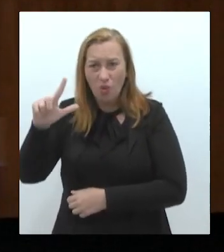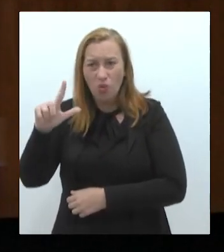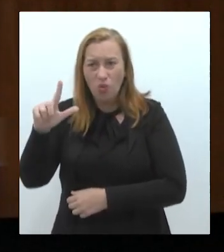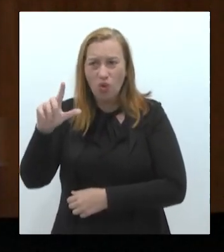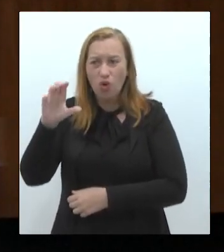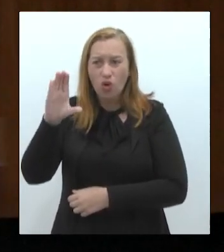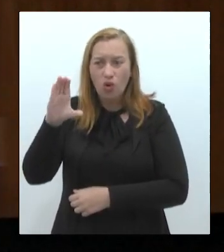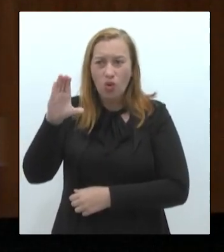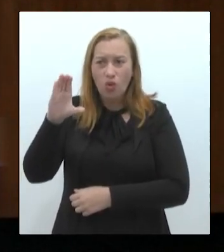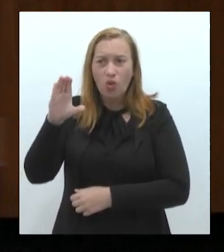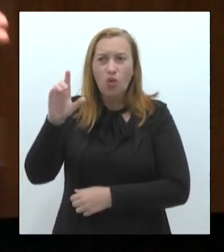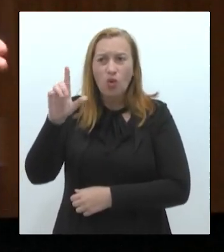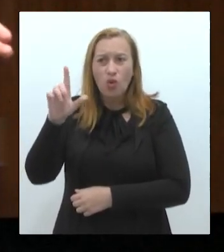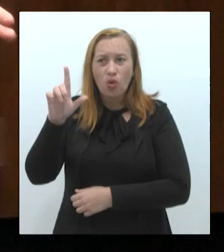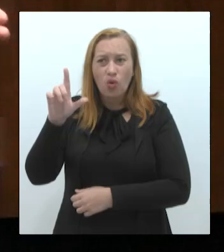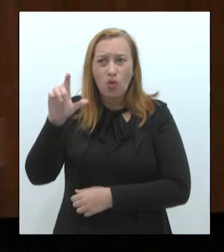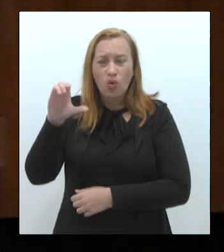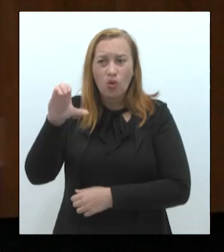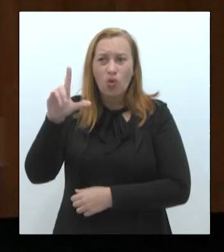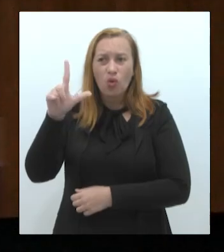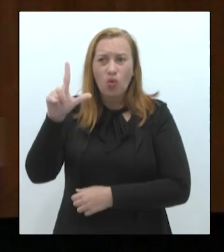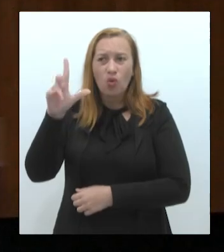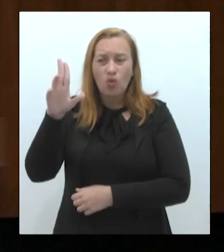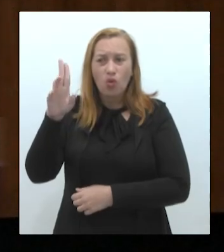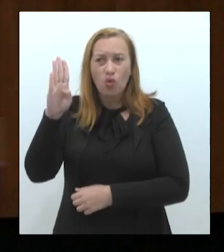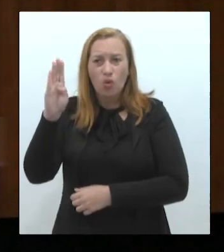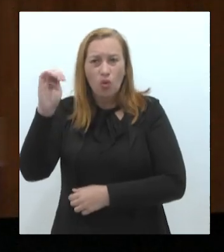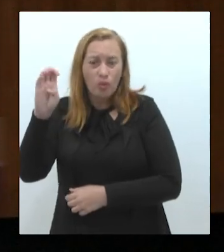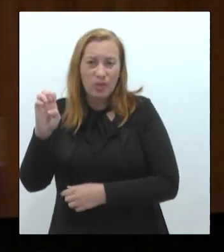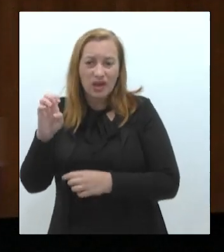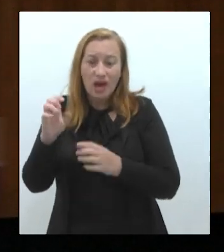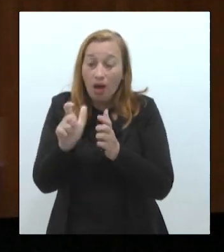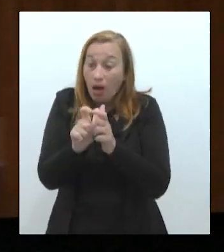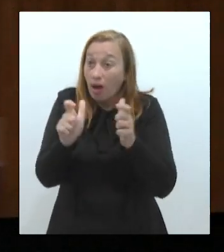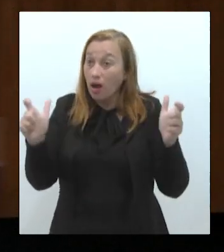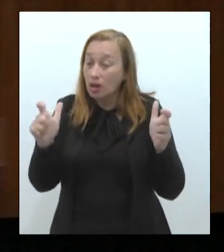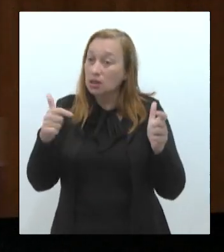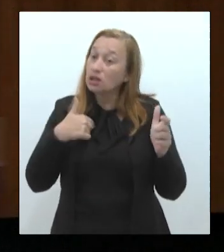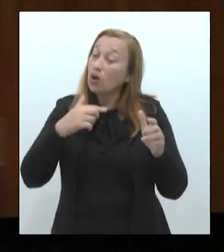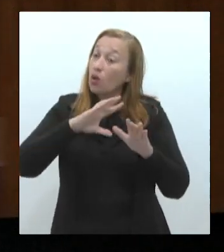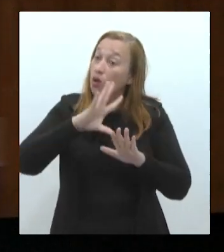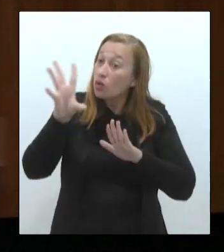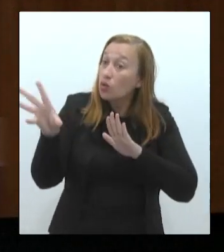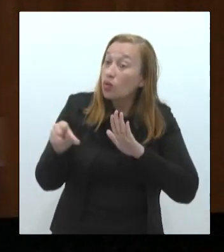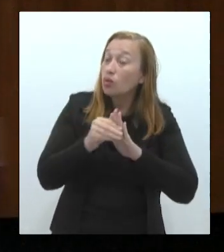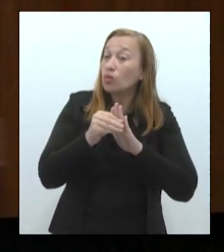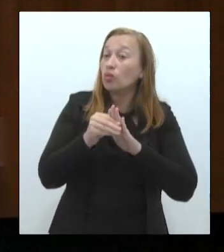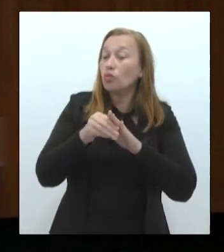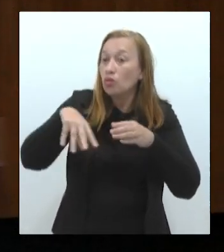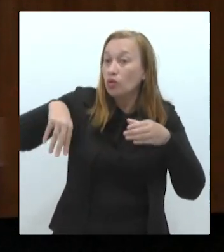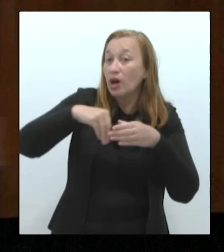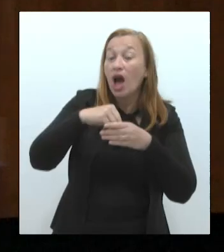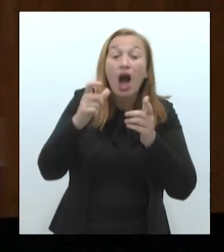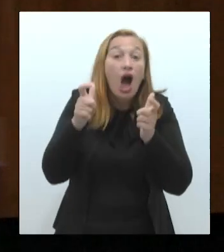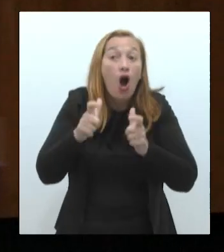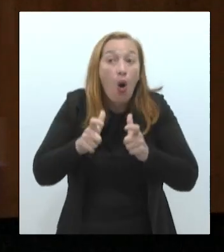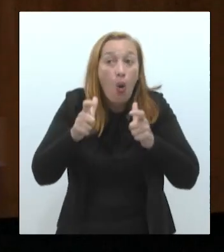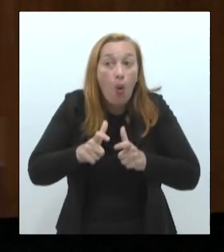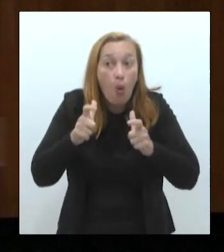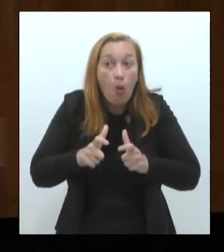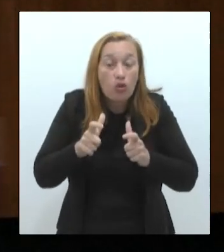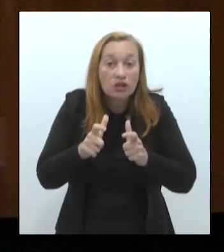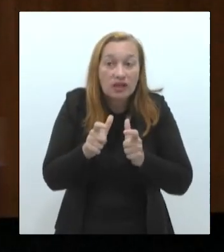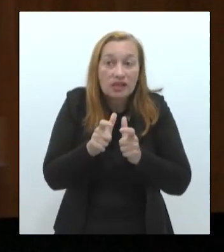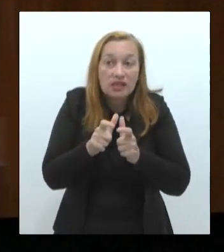A parte de Duque de Caxias já é municipalizada. Então, coloquei uma emenda para falar onde que é esse